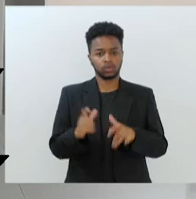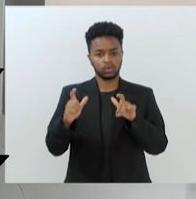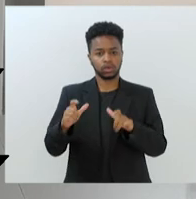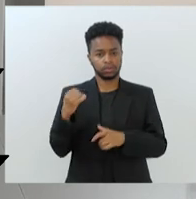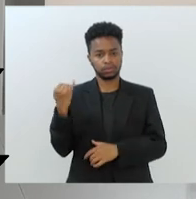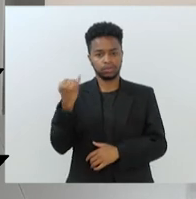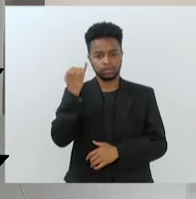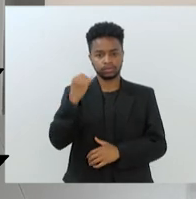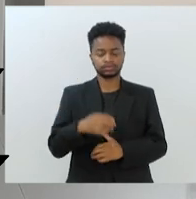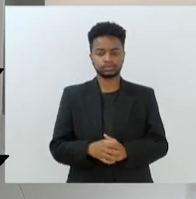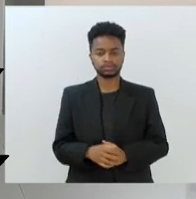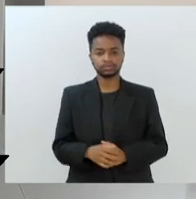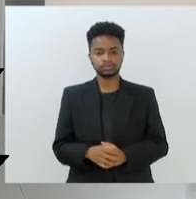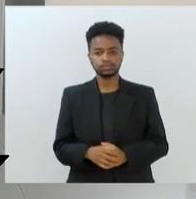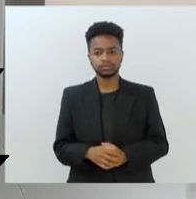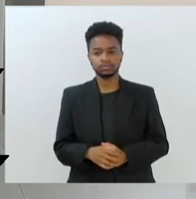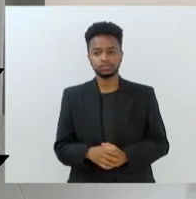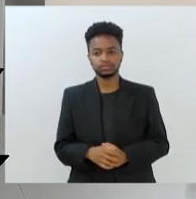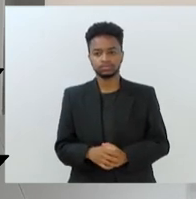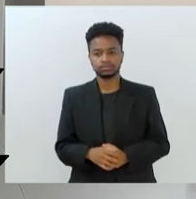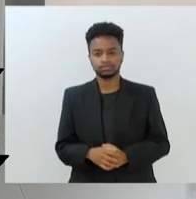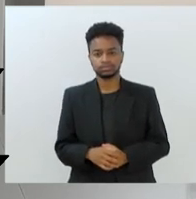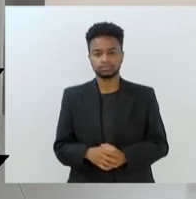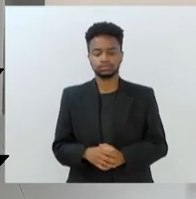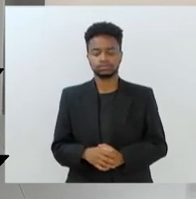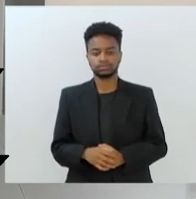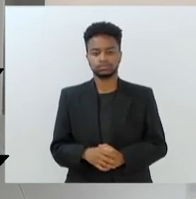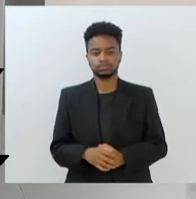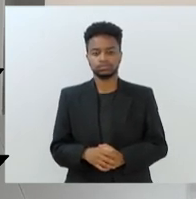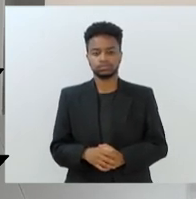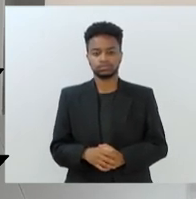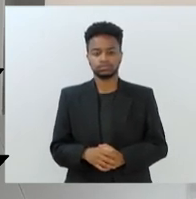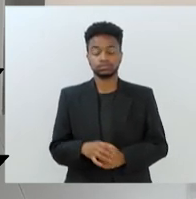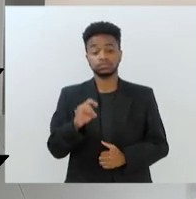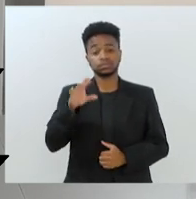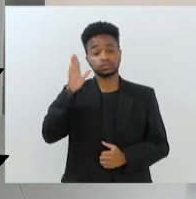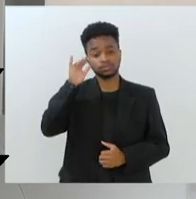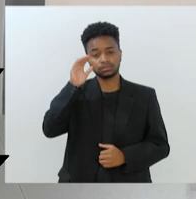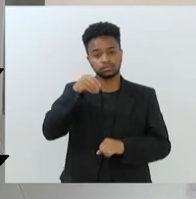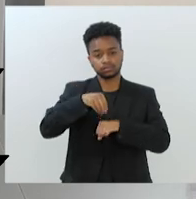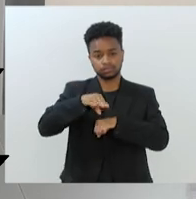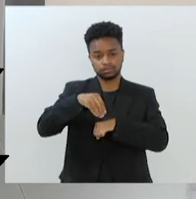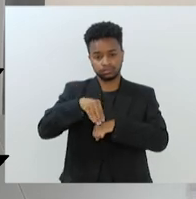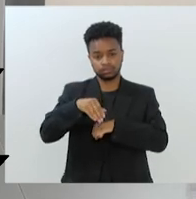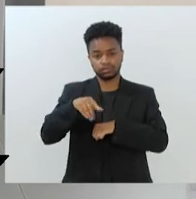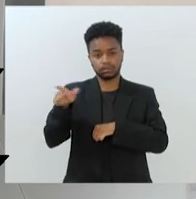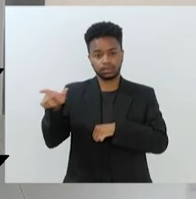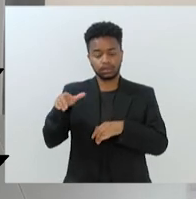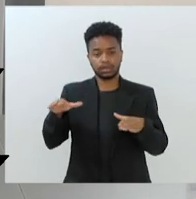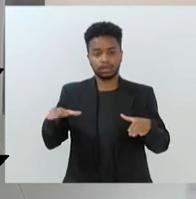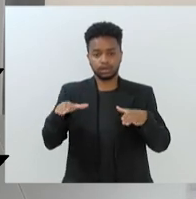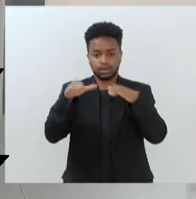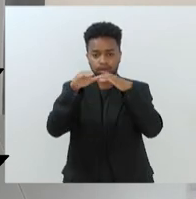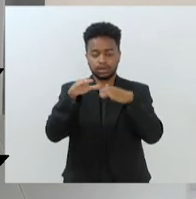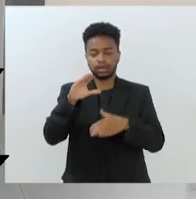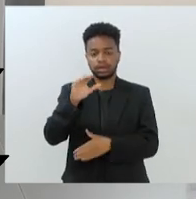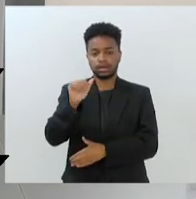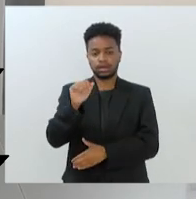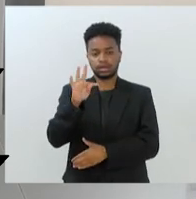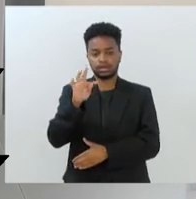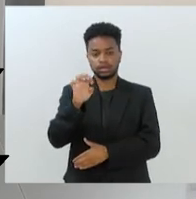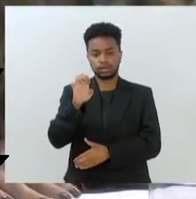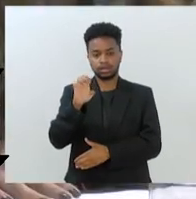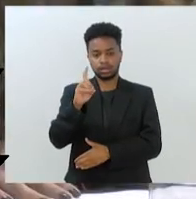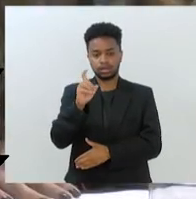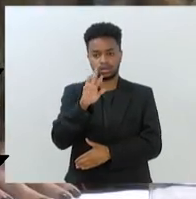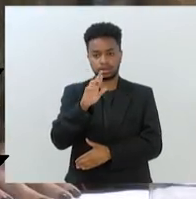fantástico. Foi movimento votivo. Monumento votivo. A título de curiosidade, a Catedral Metropolitana ela é o segundo maior